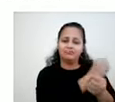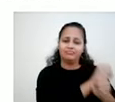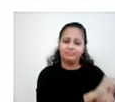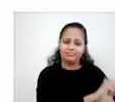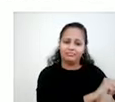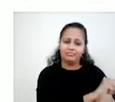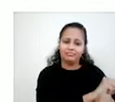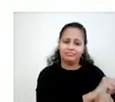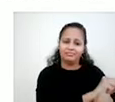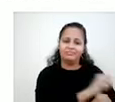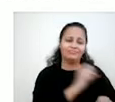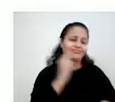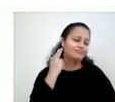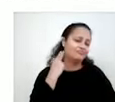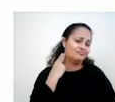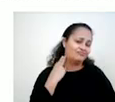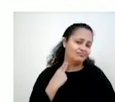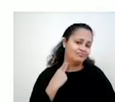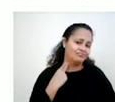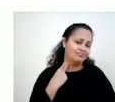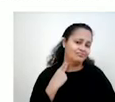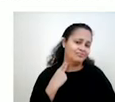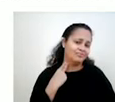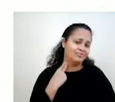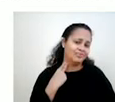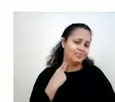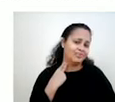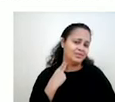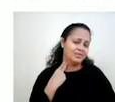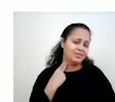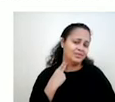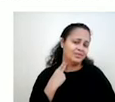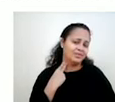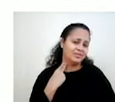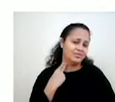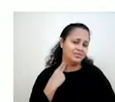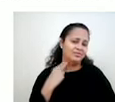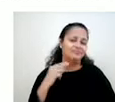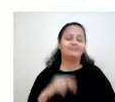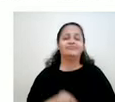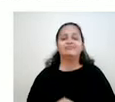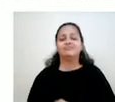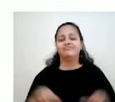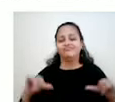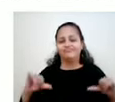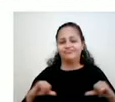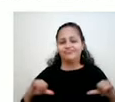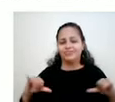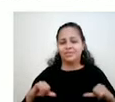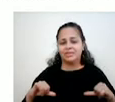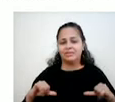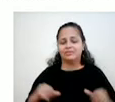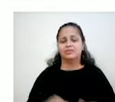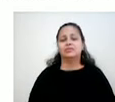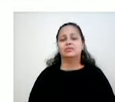ou imolados. O que é imolado? Morto em rituais de sacrifício,